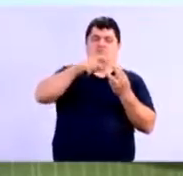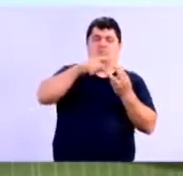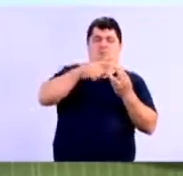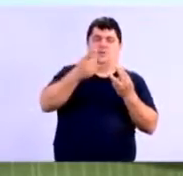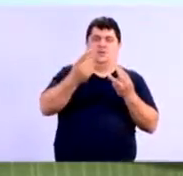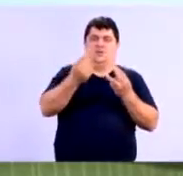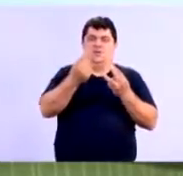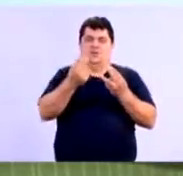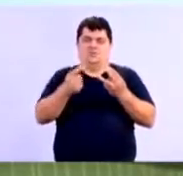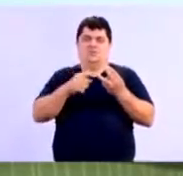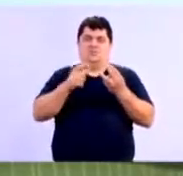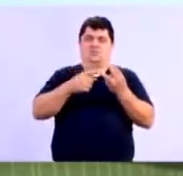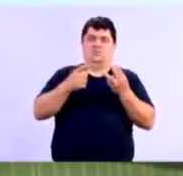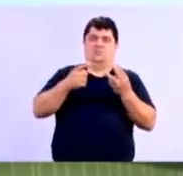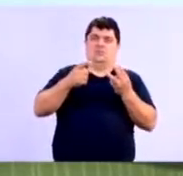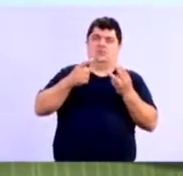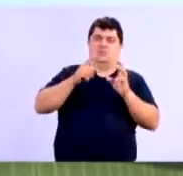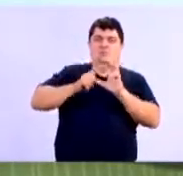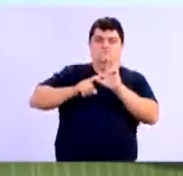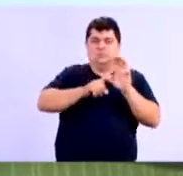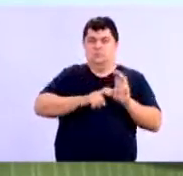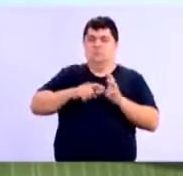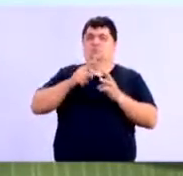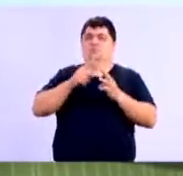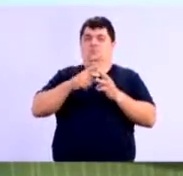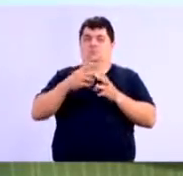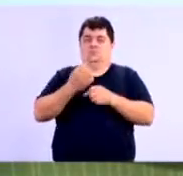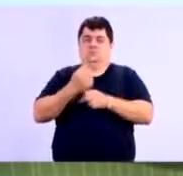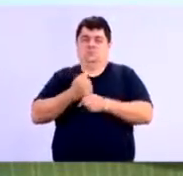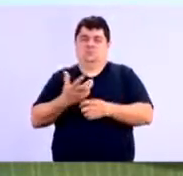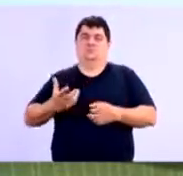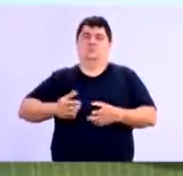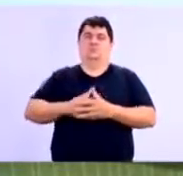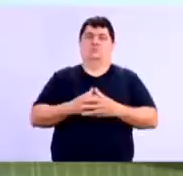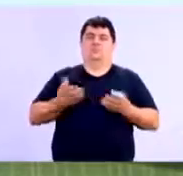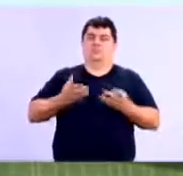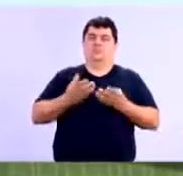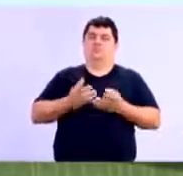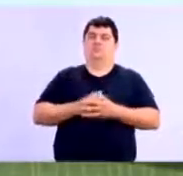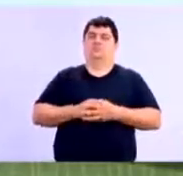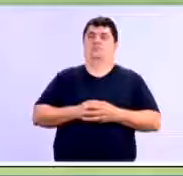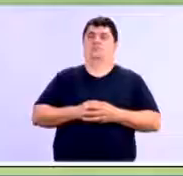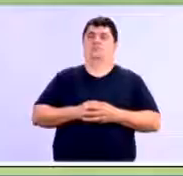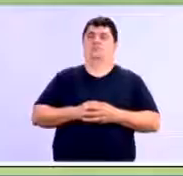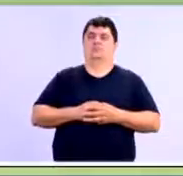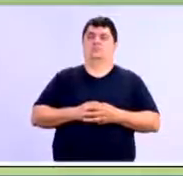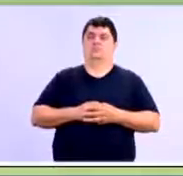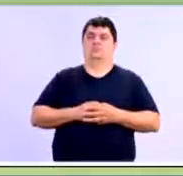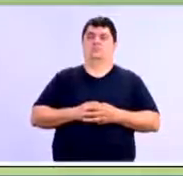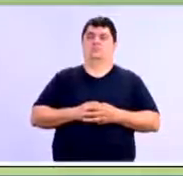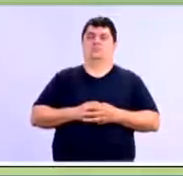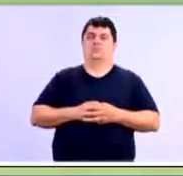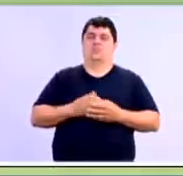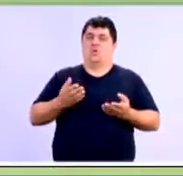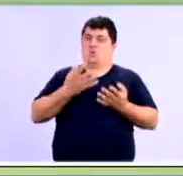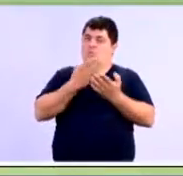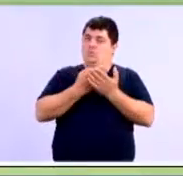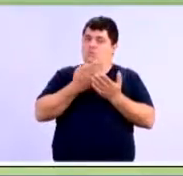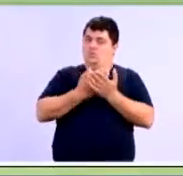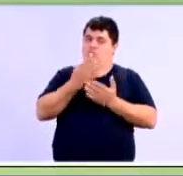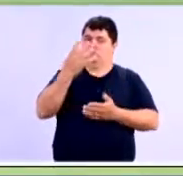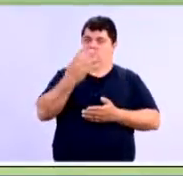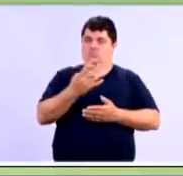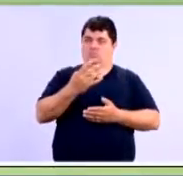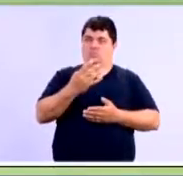rentabilidade e endividamento. Então a gente vai tratar dessa terceira perna. Vamos lá ver o que a gente vai ver hoje? Então nessa quarta aula, né, a